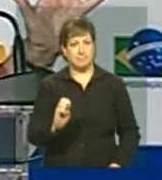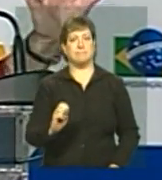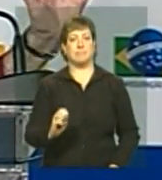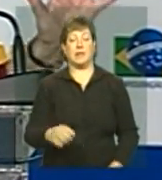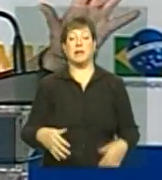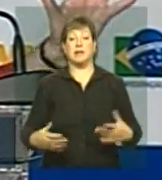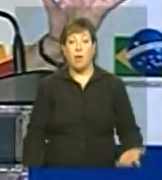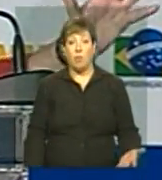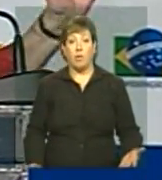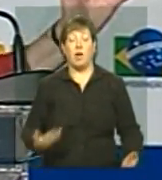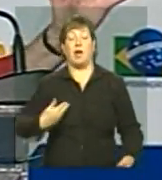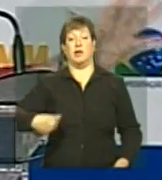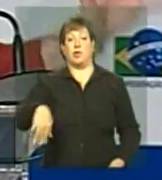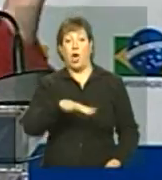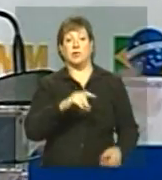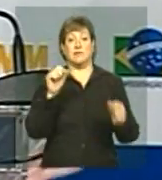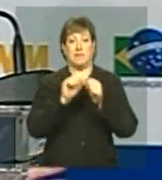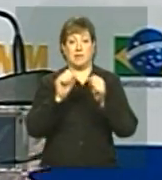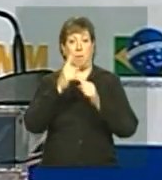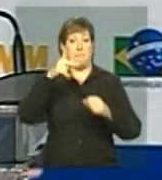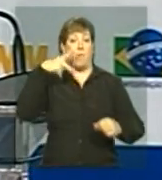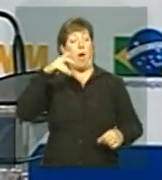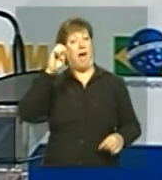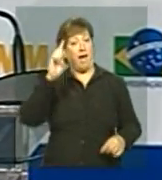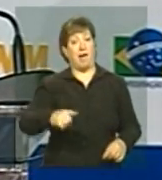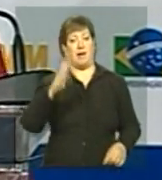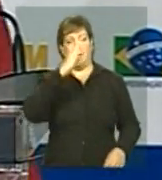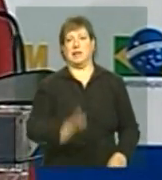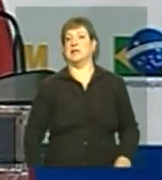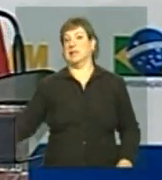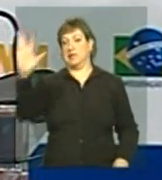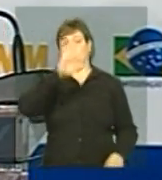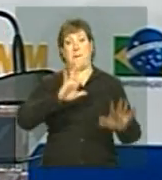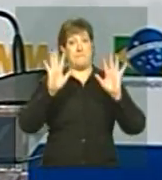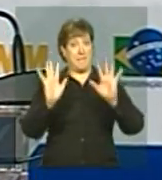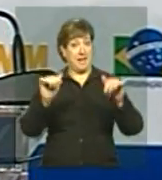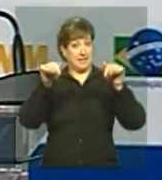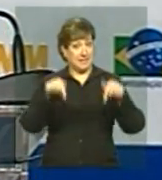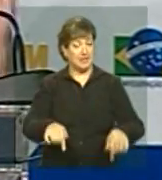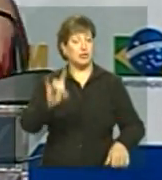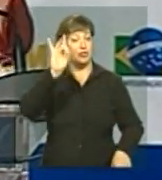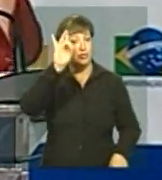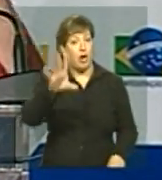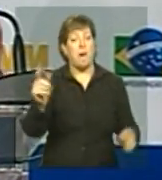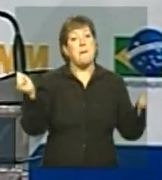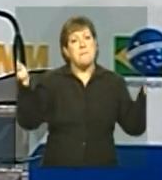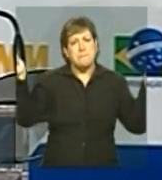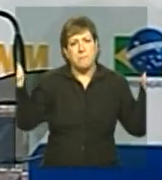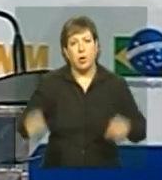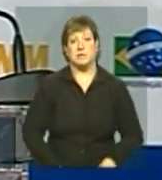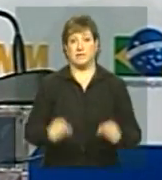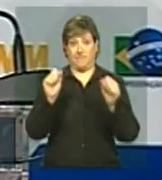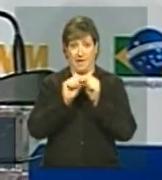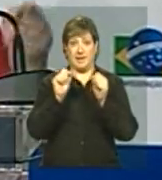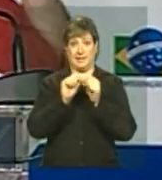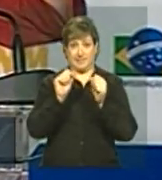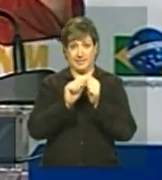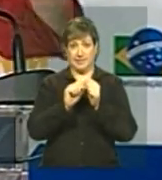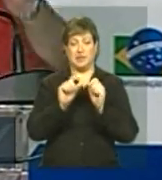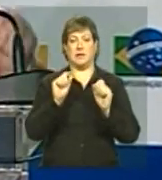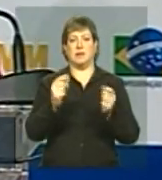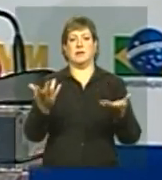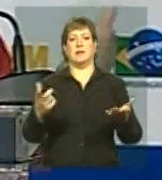nós construímos uma política que é nacional. Agora, ela só é possível de ser executada com